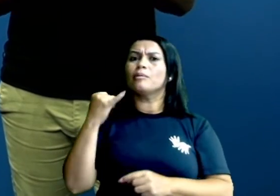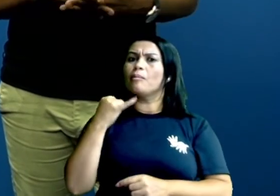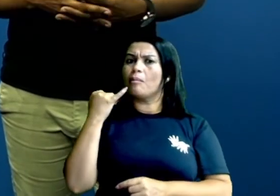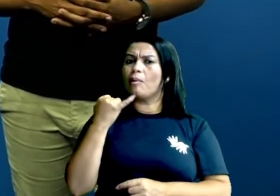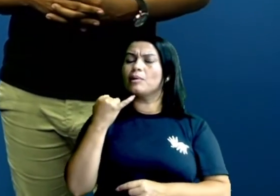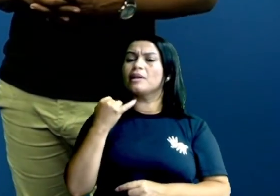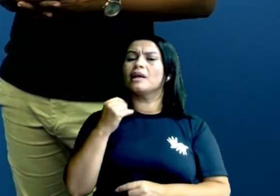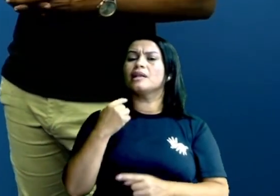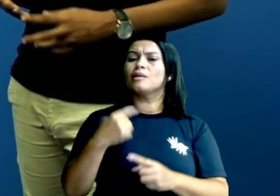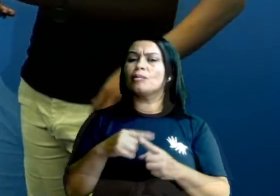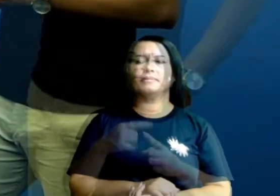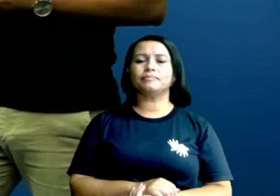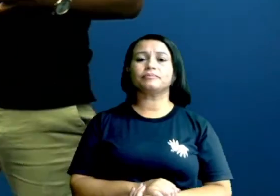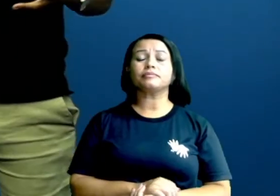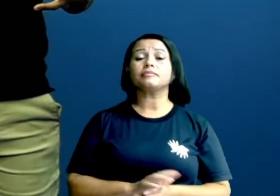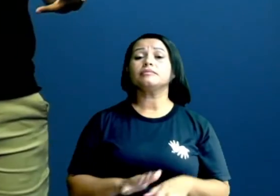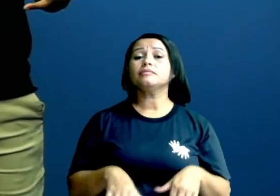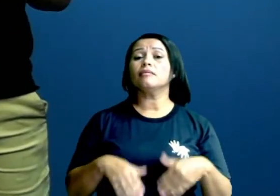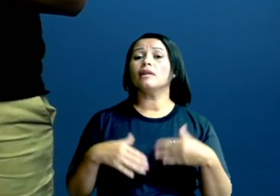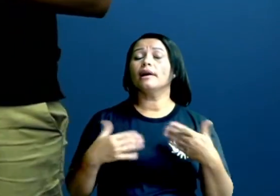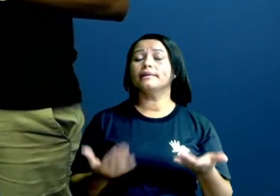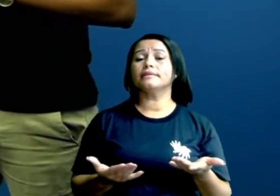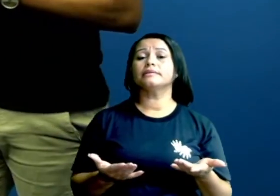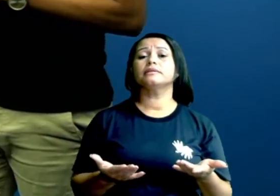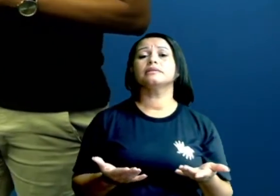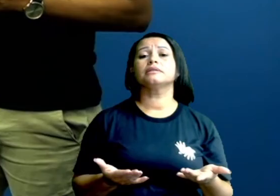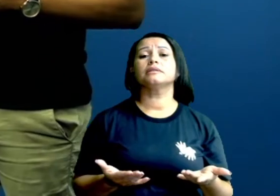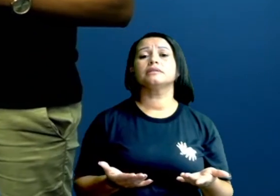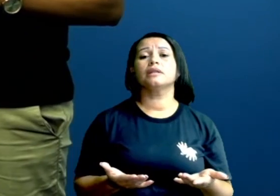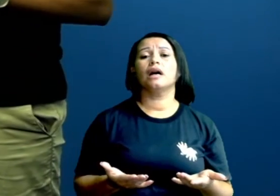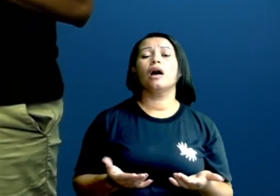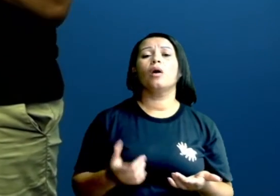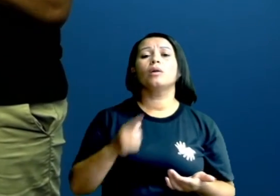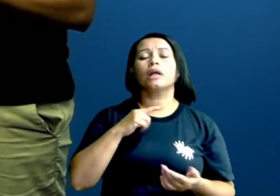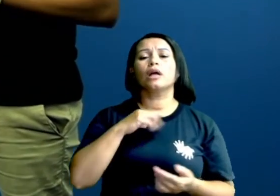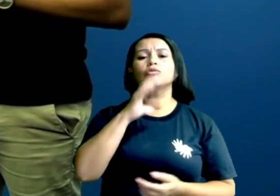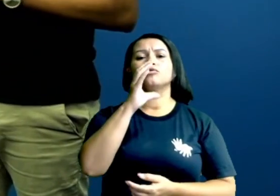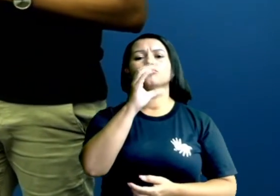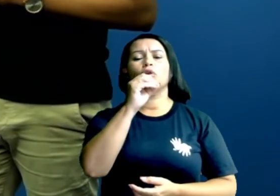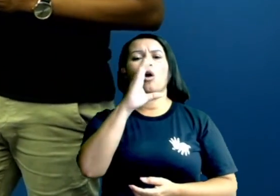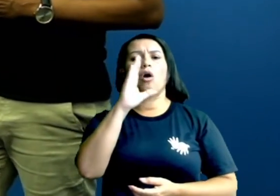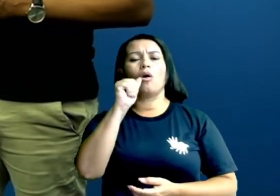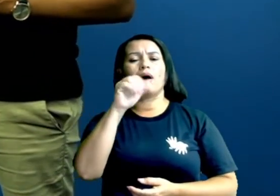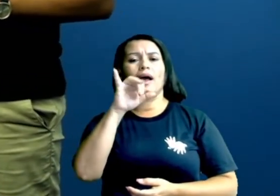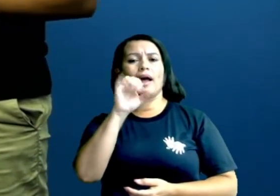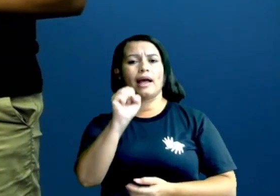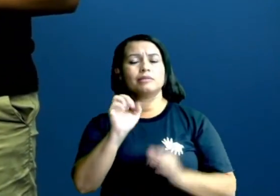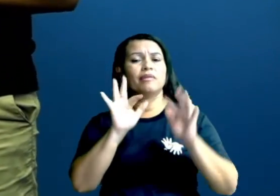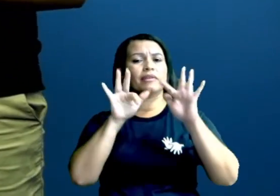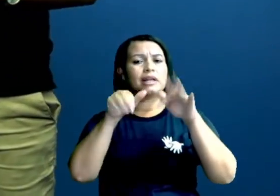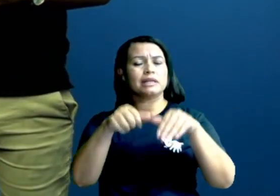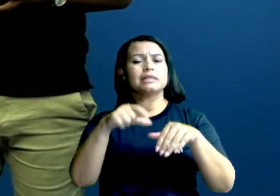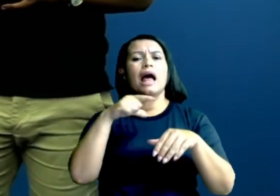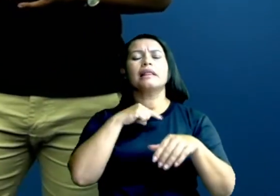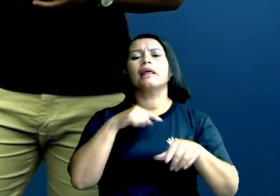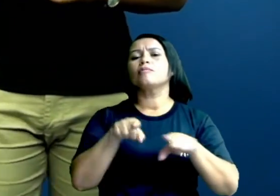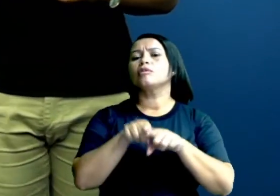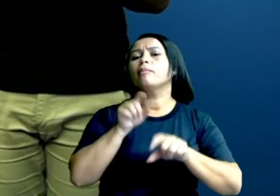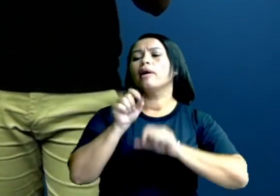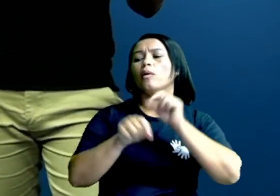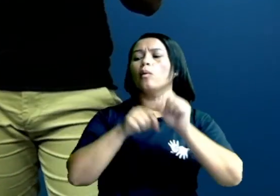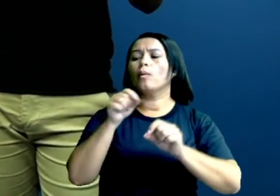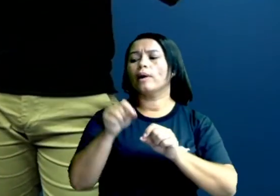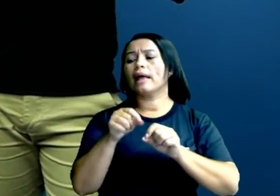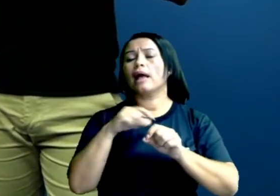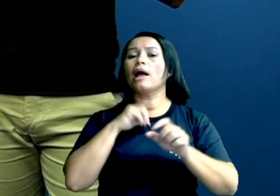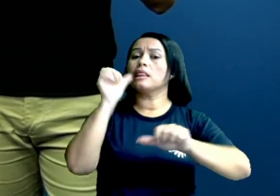aí seu sustento. Tá? Pronto, então aí a gente tem, no caso dos cocais, só para finalizar, a gente tem exatamente um domínio aí, né,